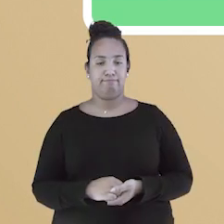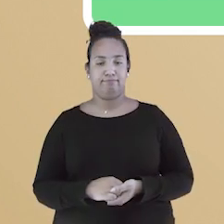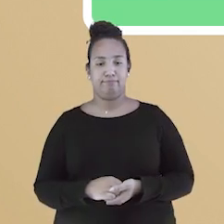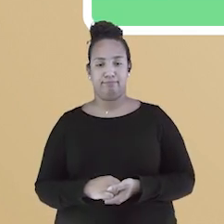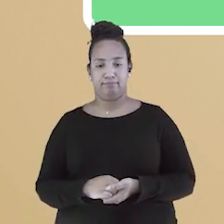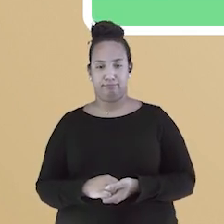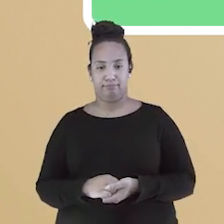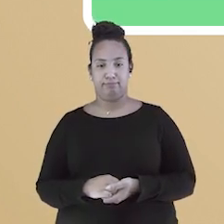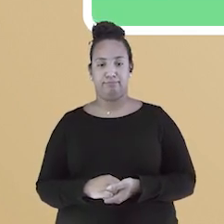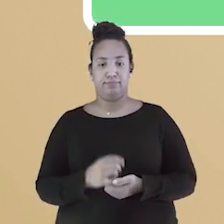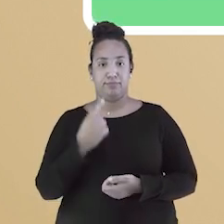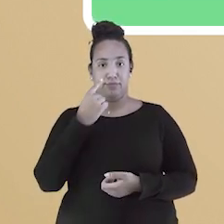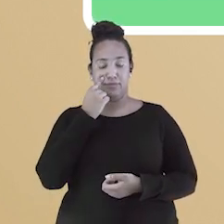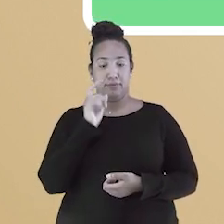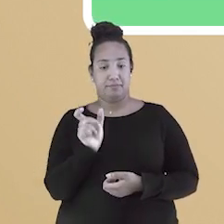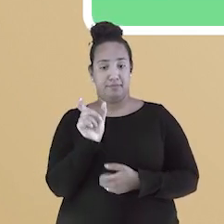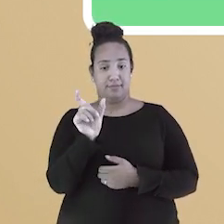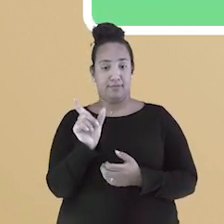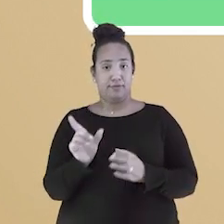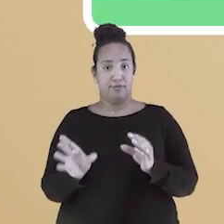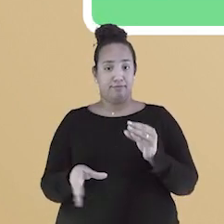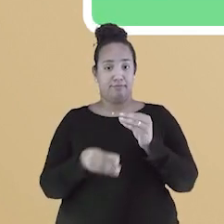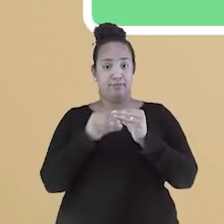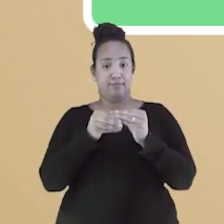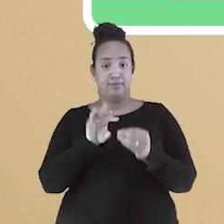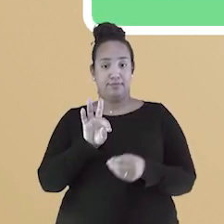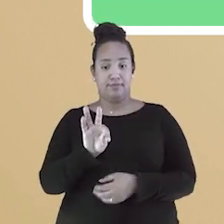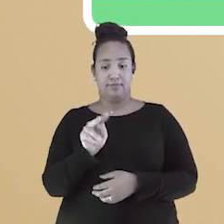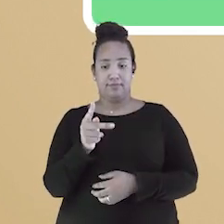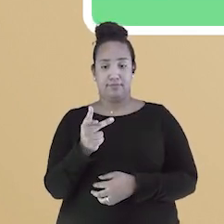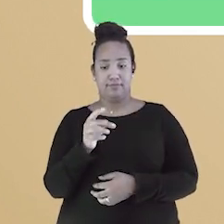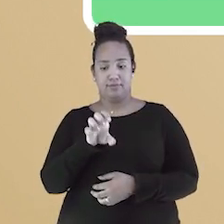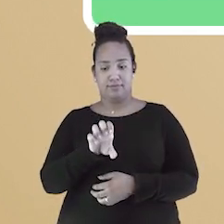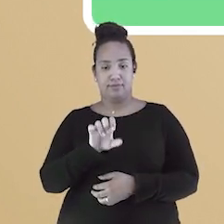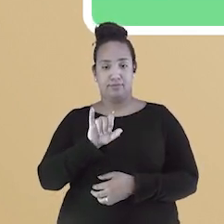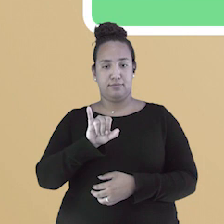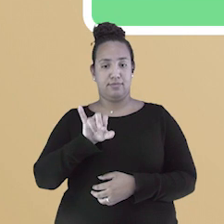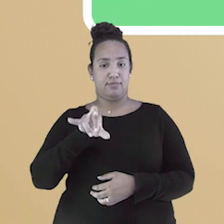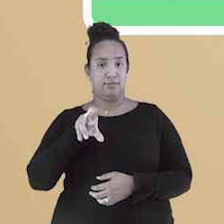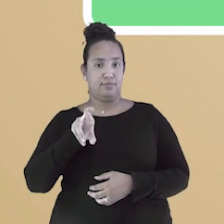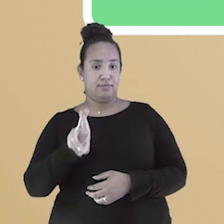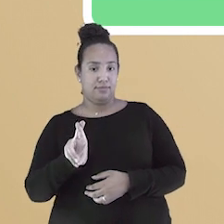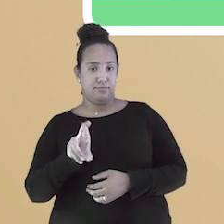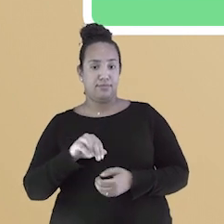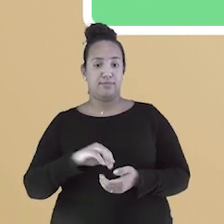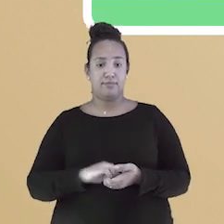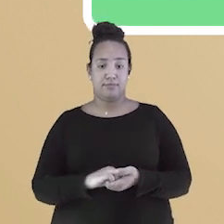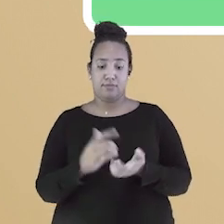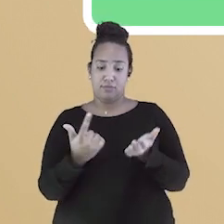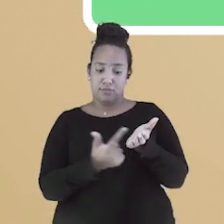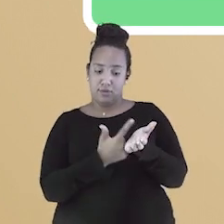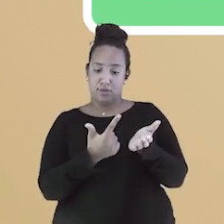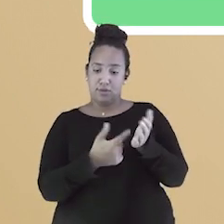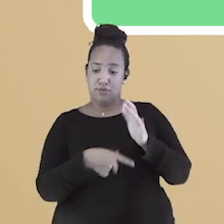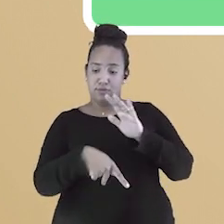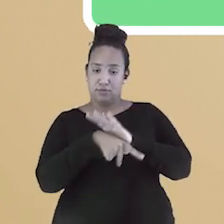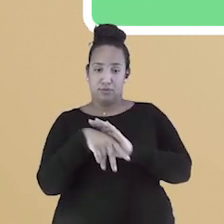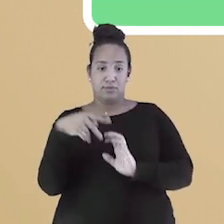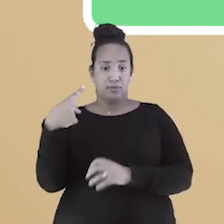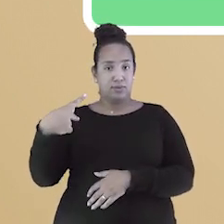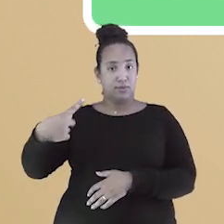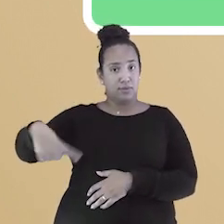their, neste caso. These are their books. Estes são os livros deles. Na de